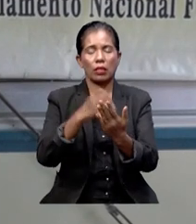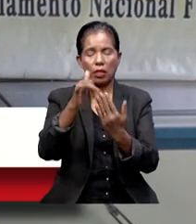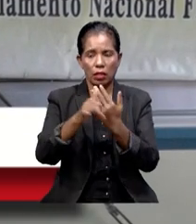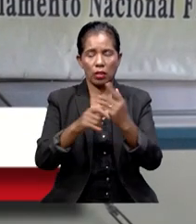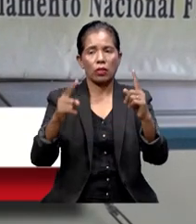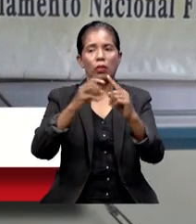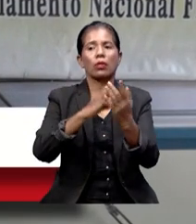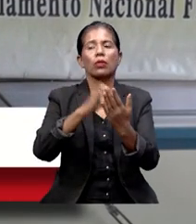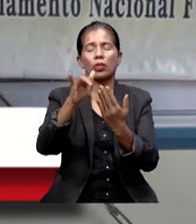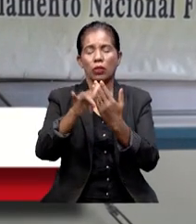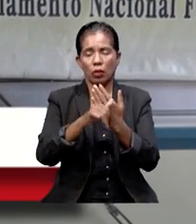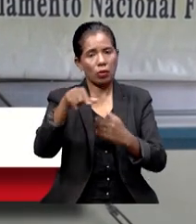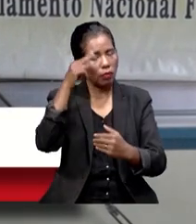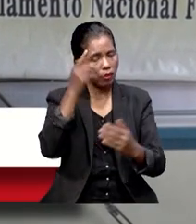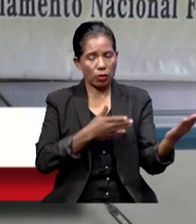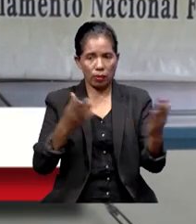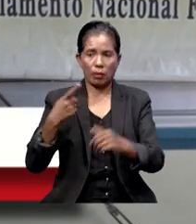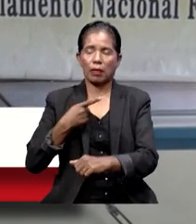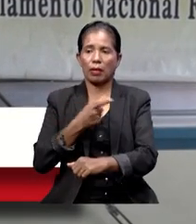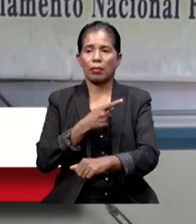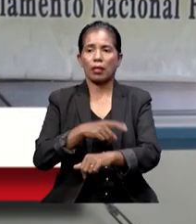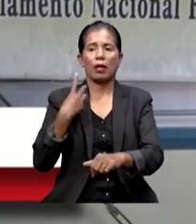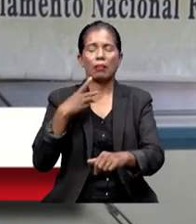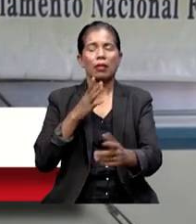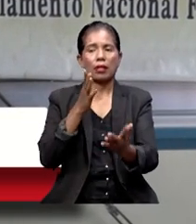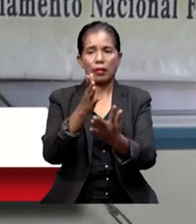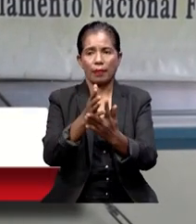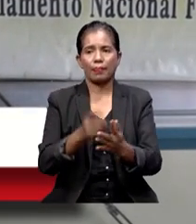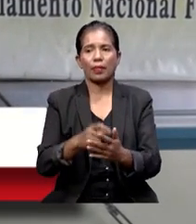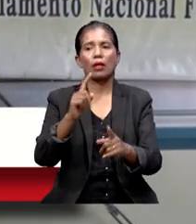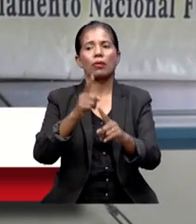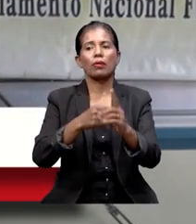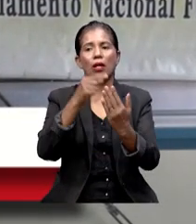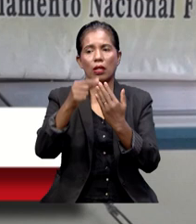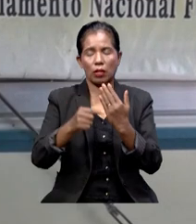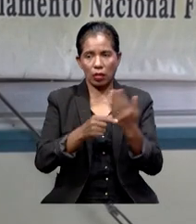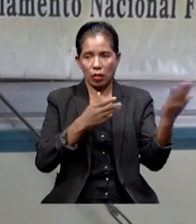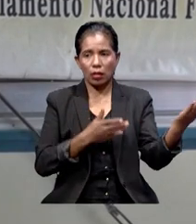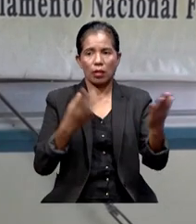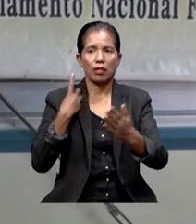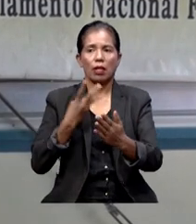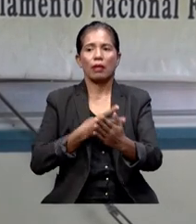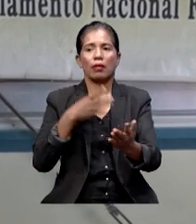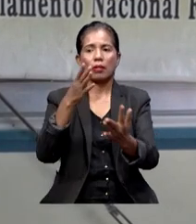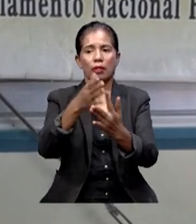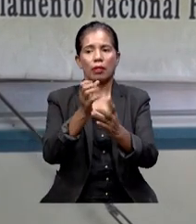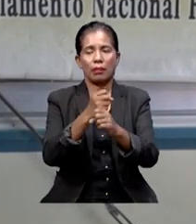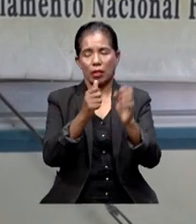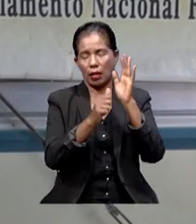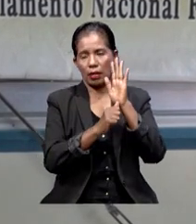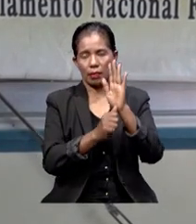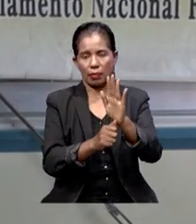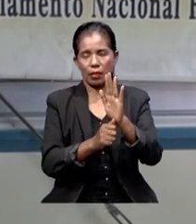maca, governo submete mais parlamento, a gente vai ser recesso ela. E a fula em agosto, mas submete mais, então a gente está, a gente fez a apreciação